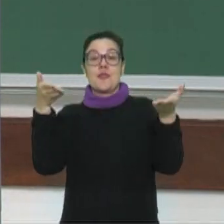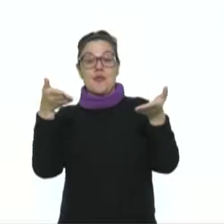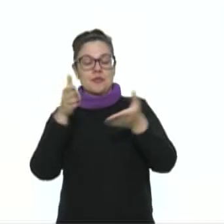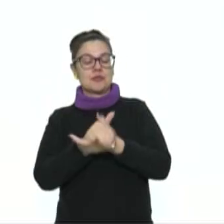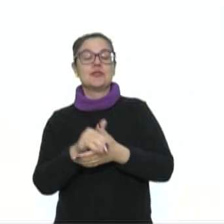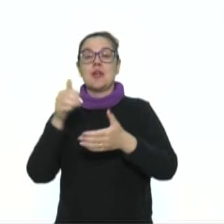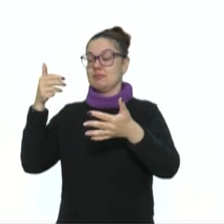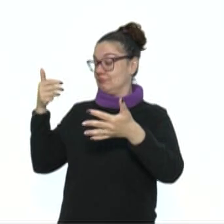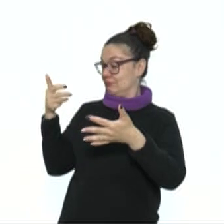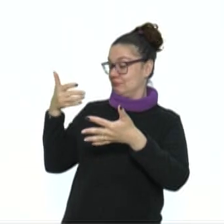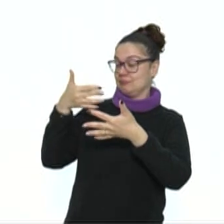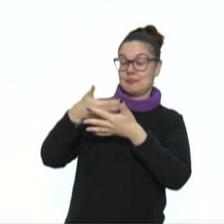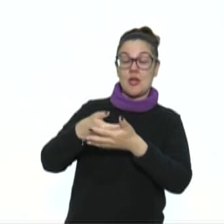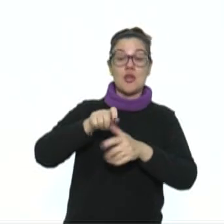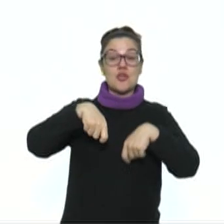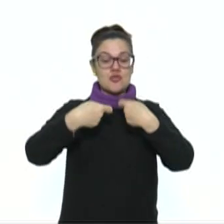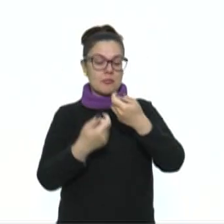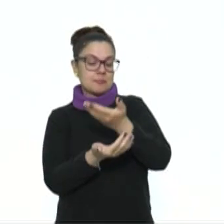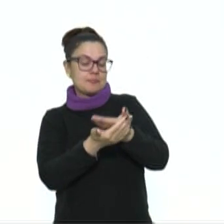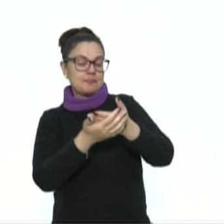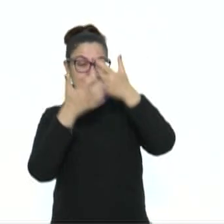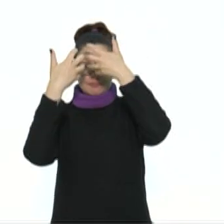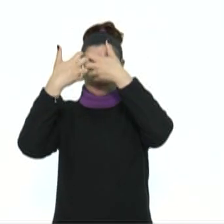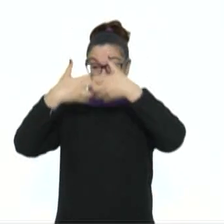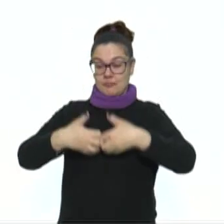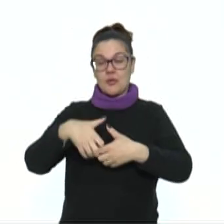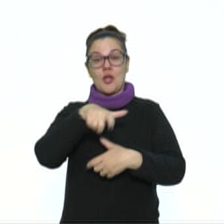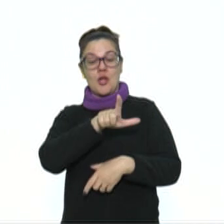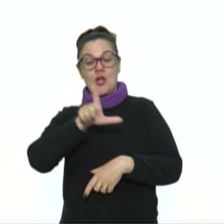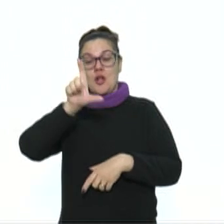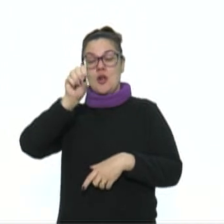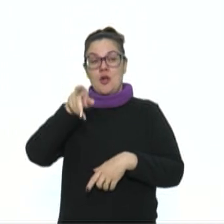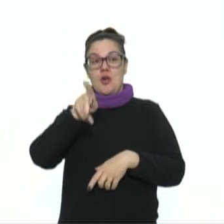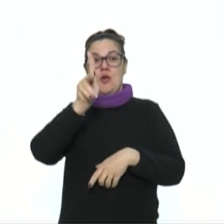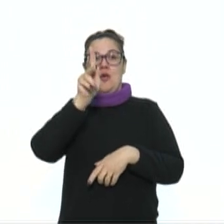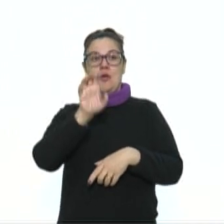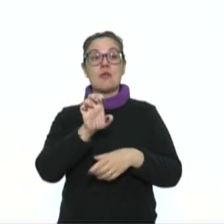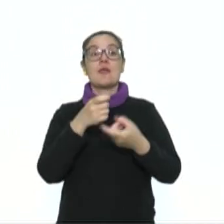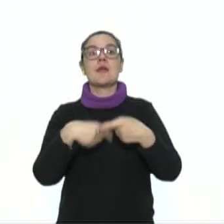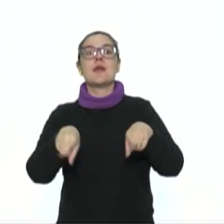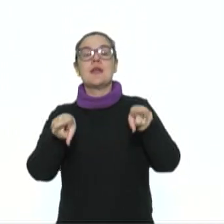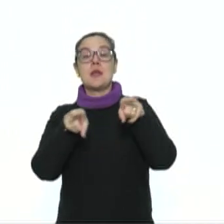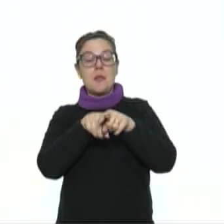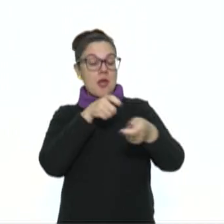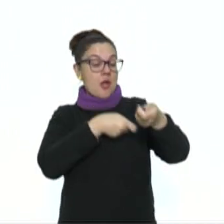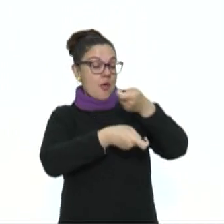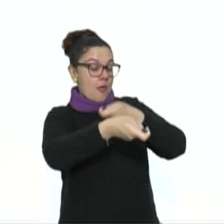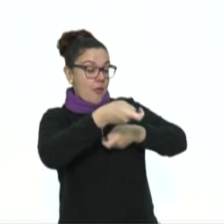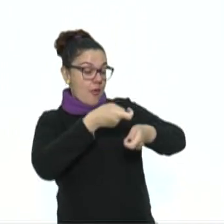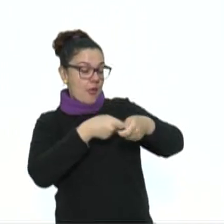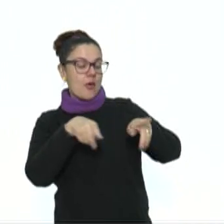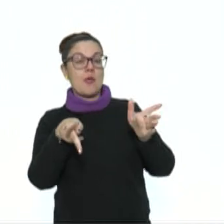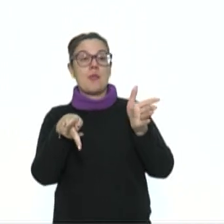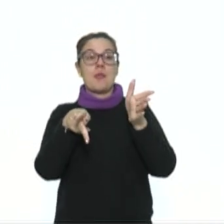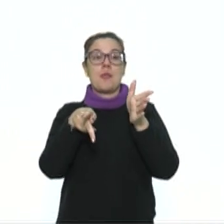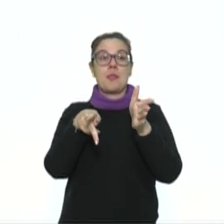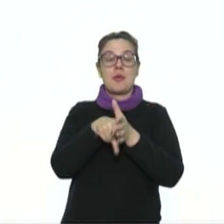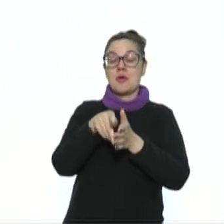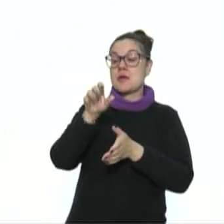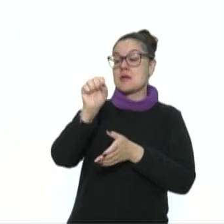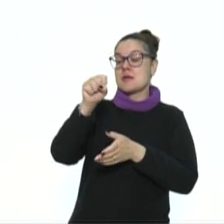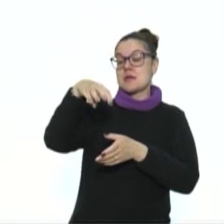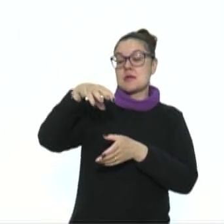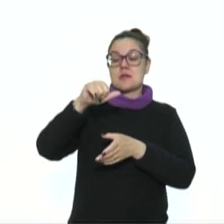É retomar o pensamento liberal e político criado por John Locke e o pensamento liberal econômico, esse criado por Adam